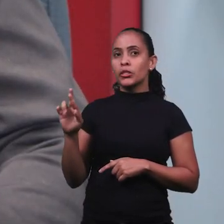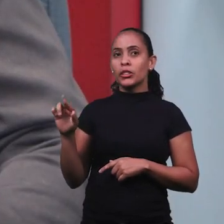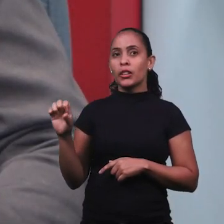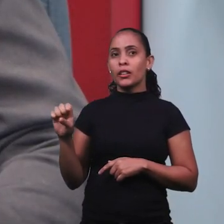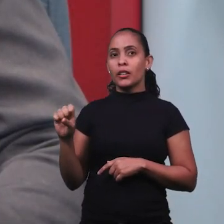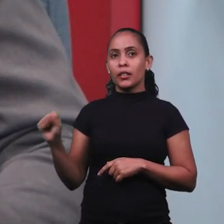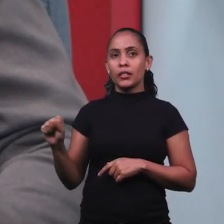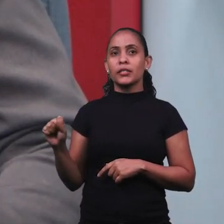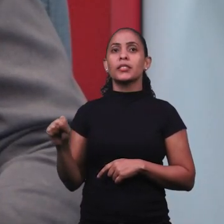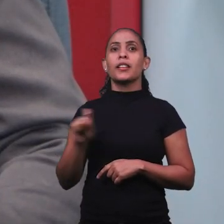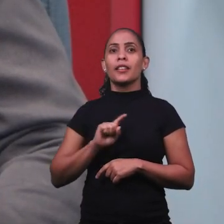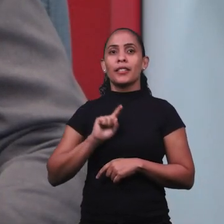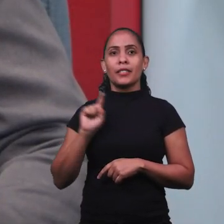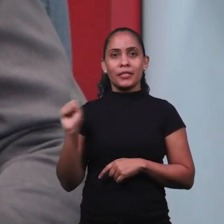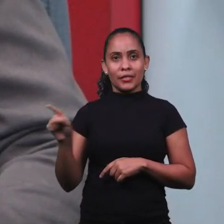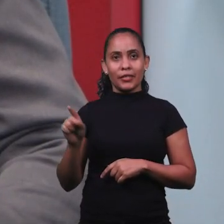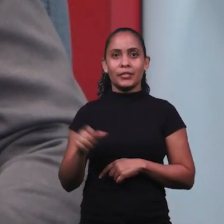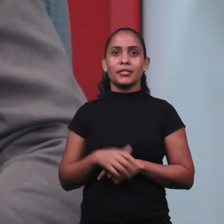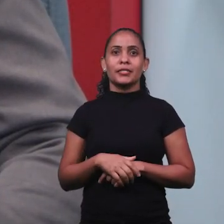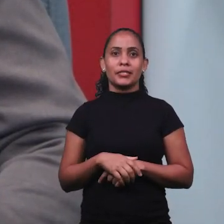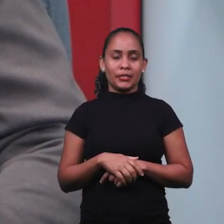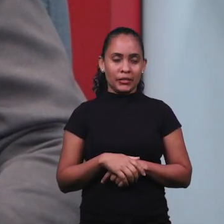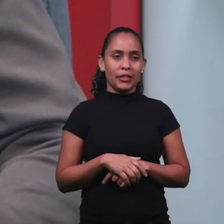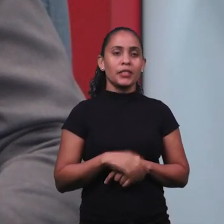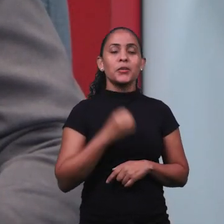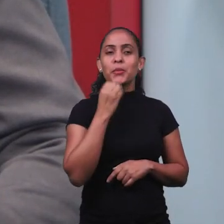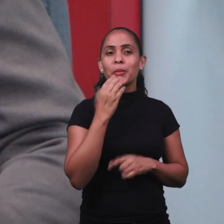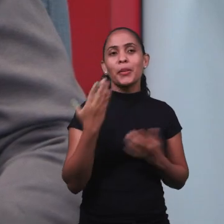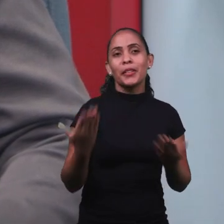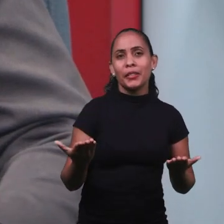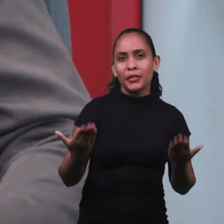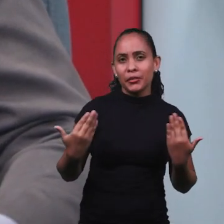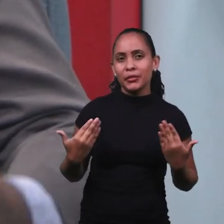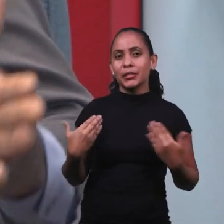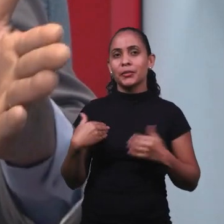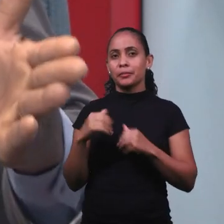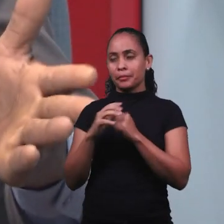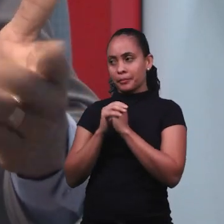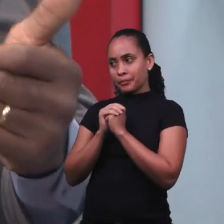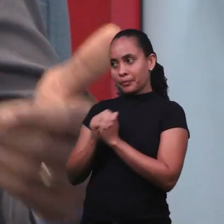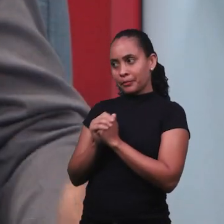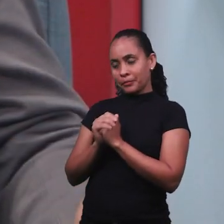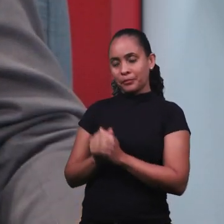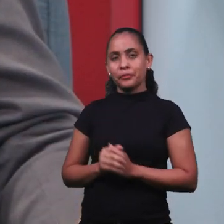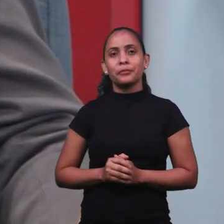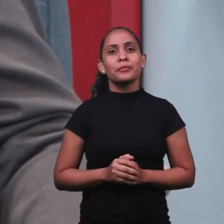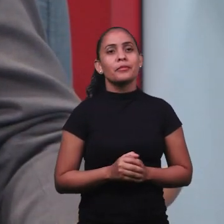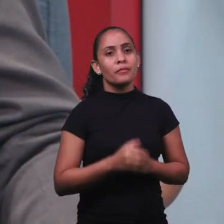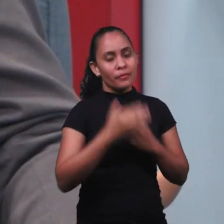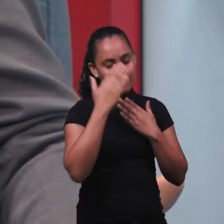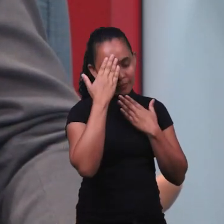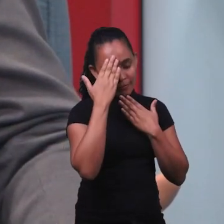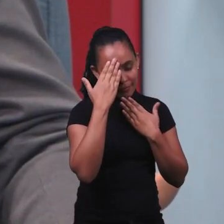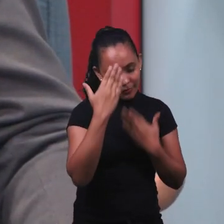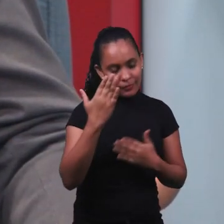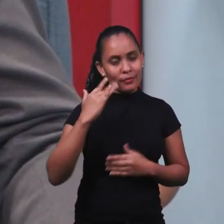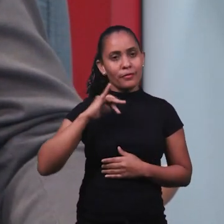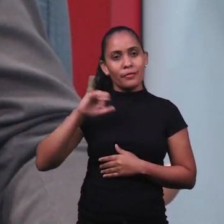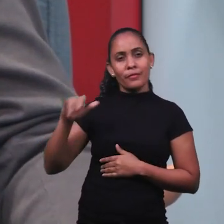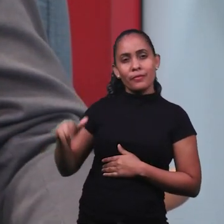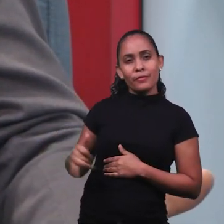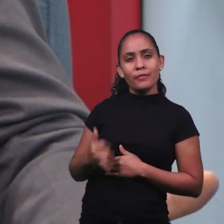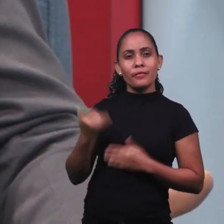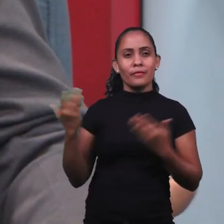e Hermelino Matarazzo. Hermelino Matarazzo. Seja bem-vindo, pastor Cosme. Amém. Pastor Abel, eu agradeço muito essa